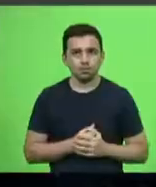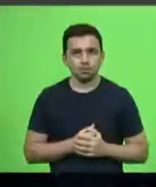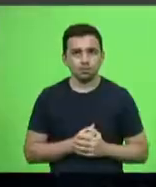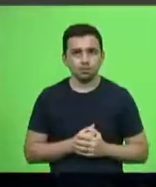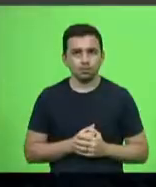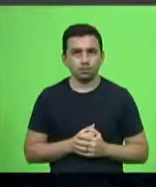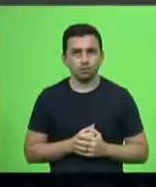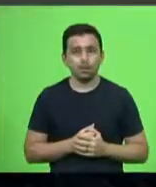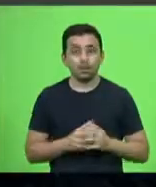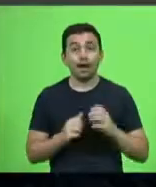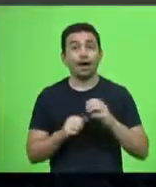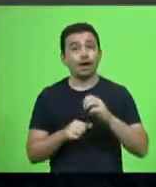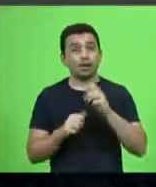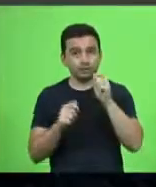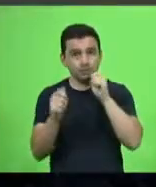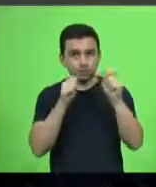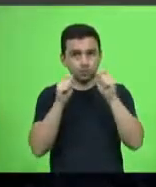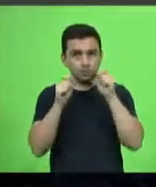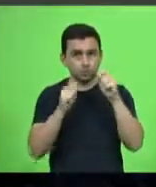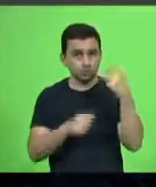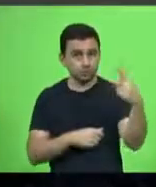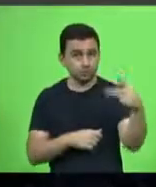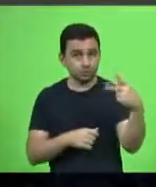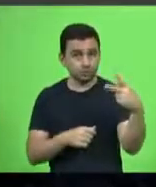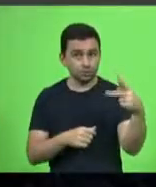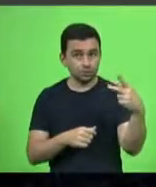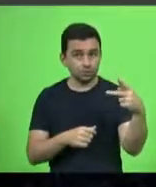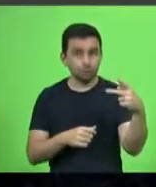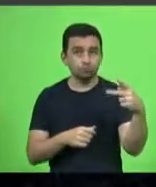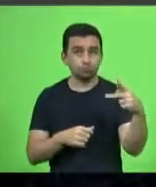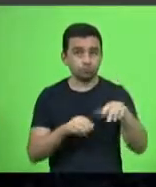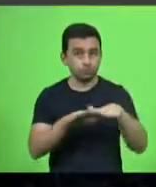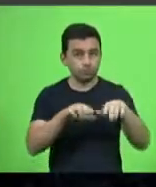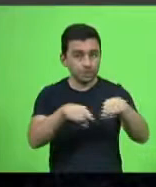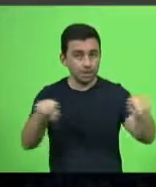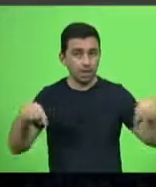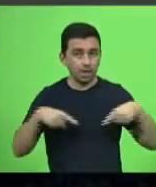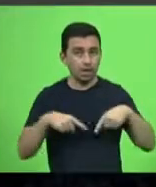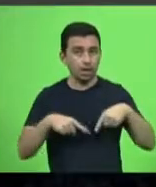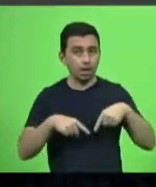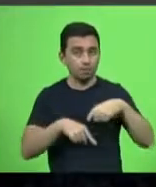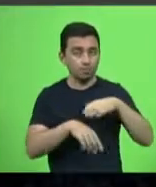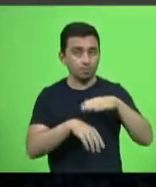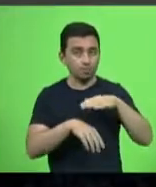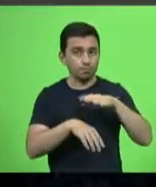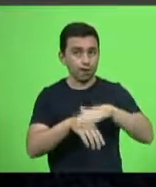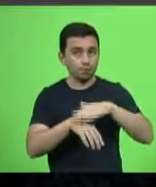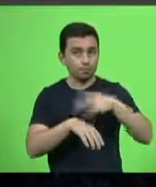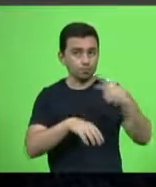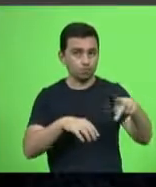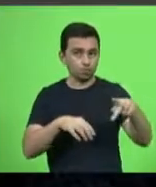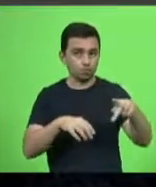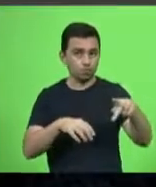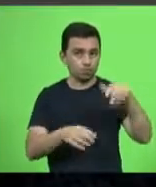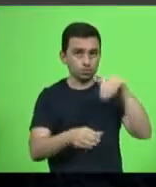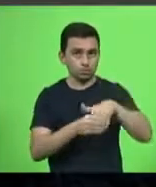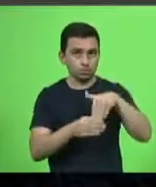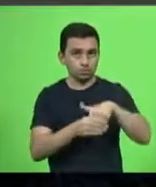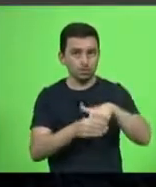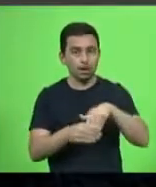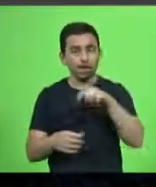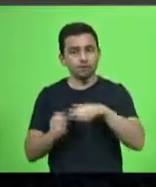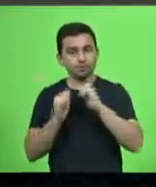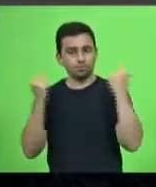de comunicação do seu gabinete está ao serviço do seu mandato. A casa não está a serviço